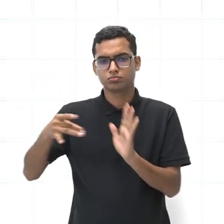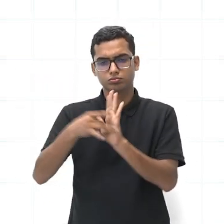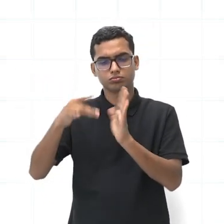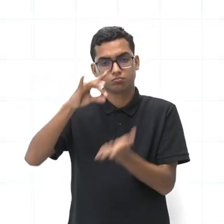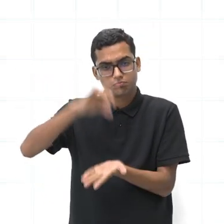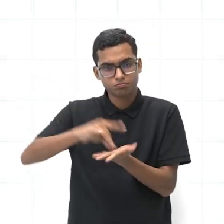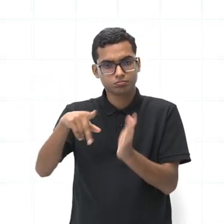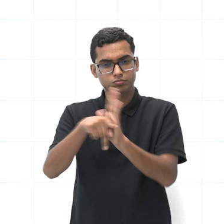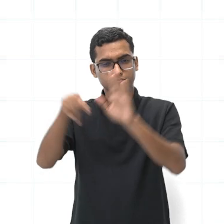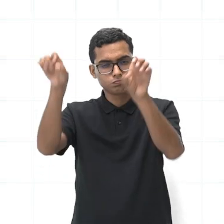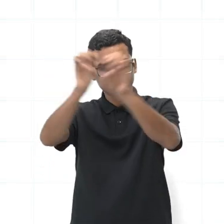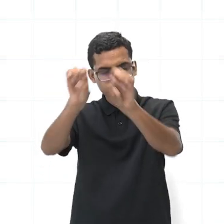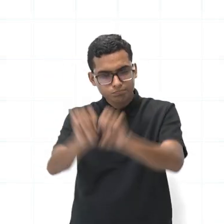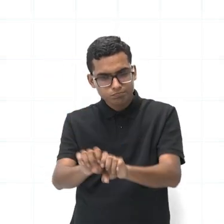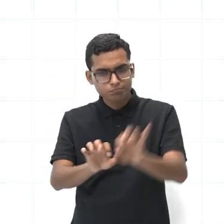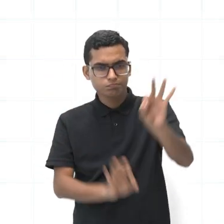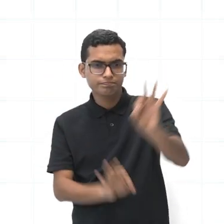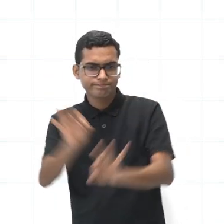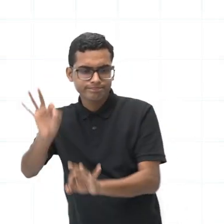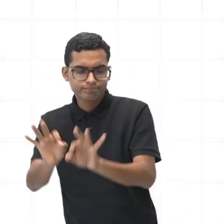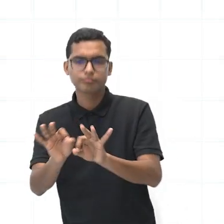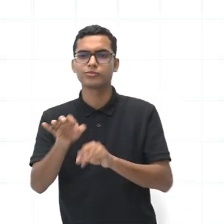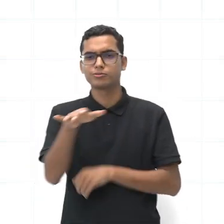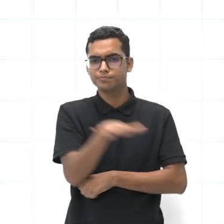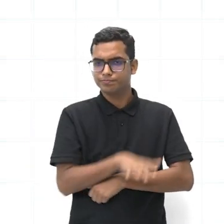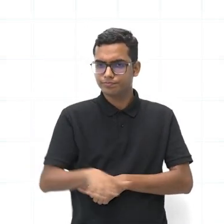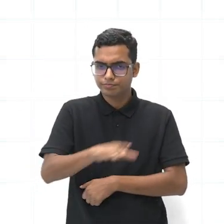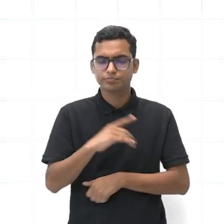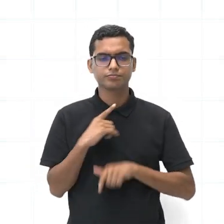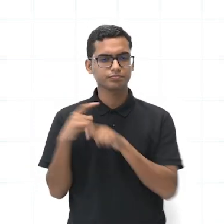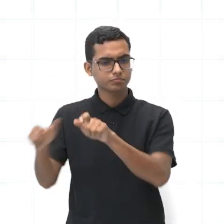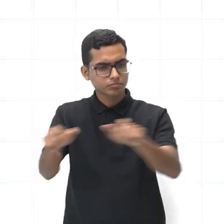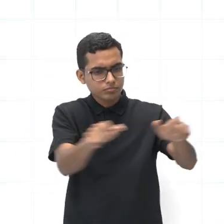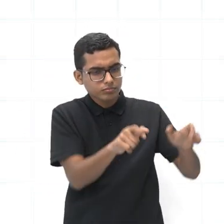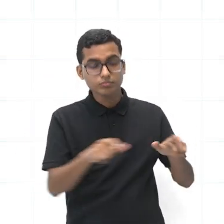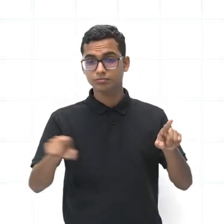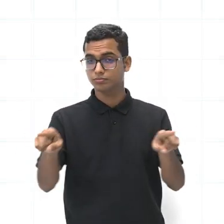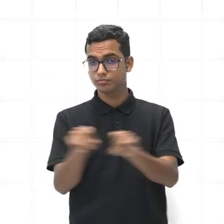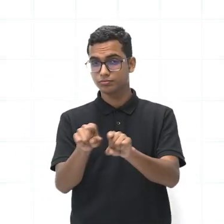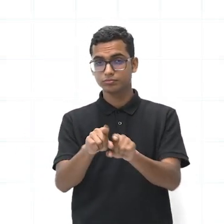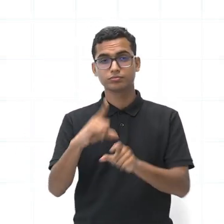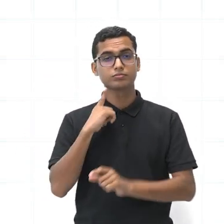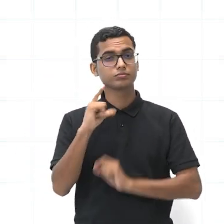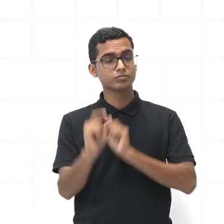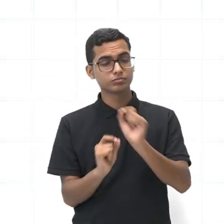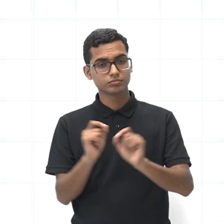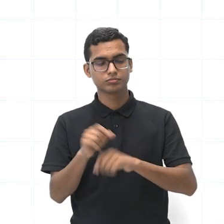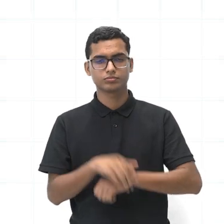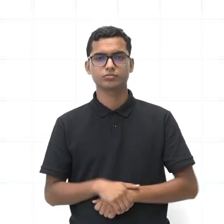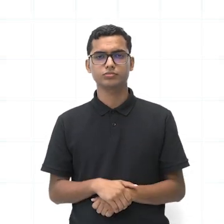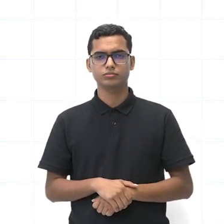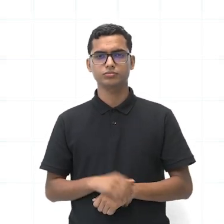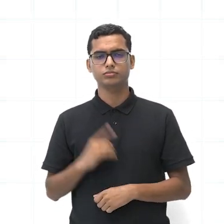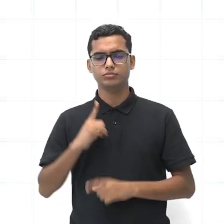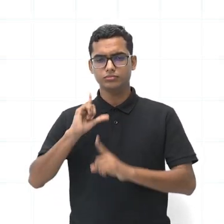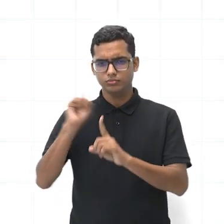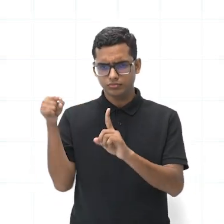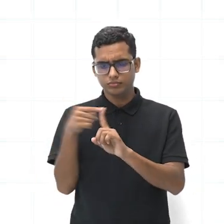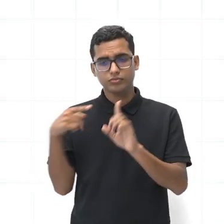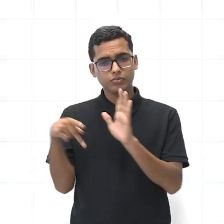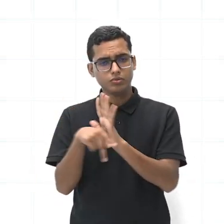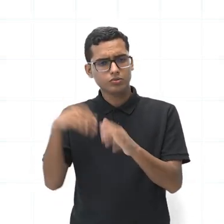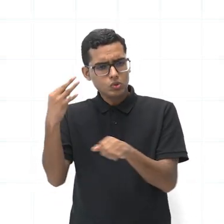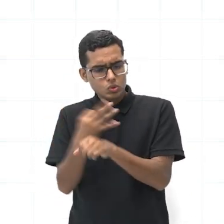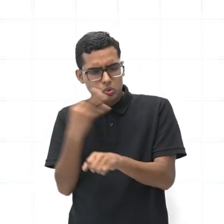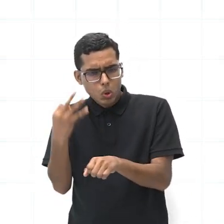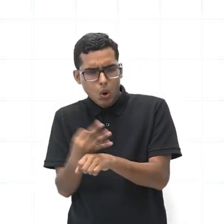estar distribuída ali sobre os ambientes e a coluna vai ter a função de suportar